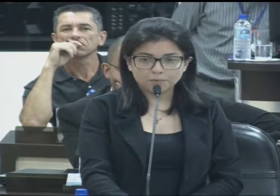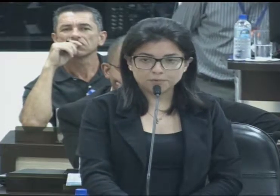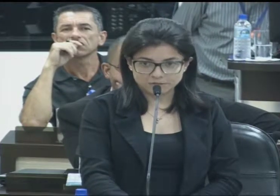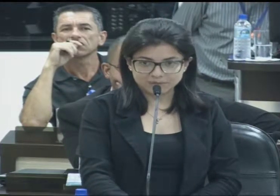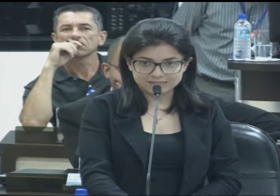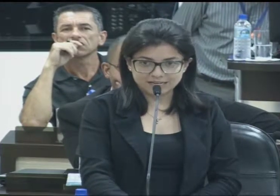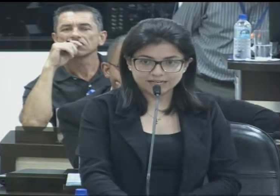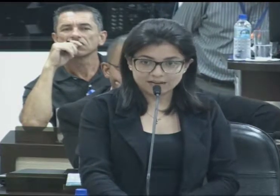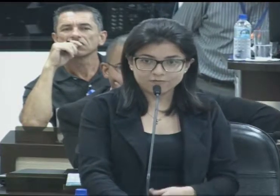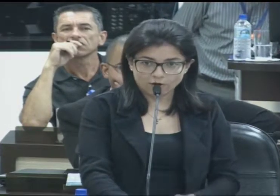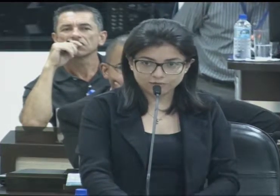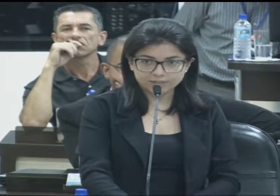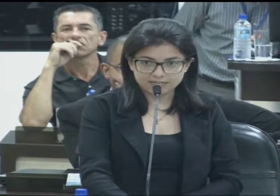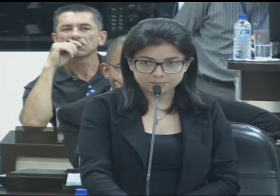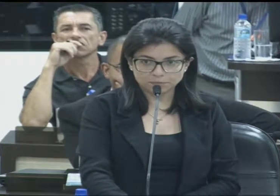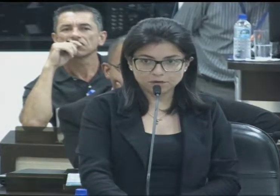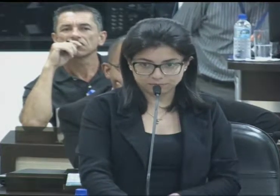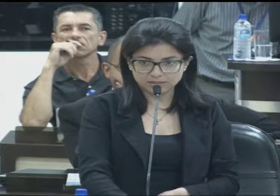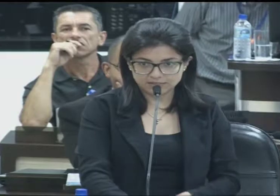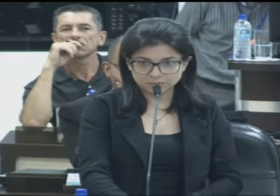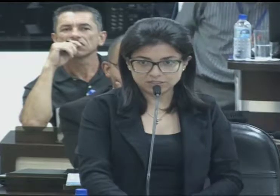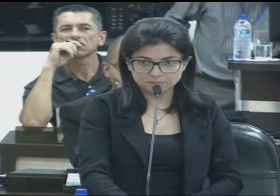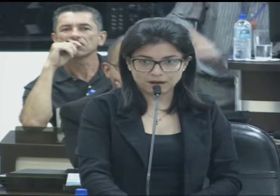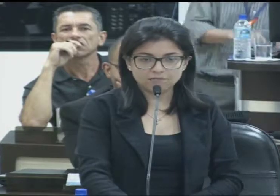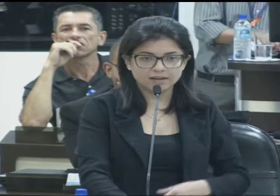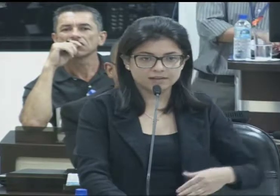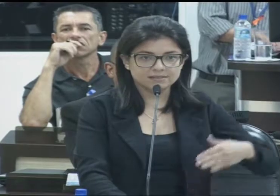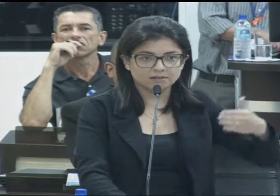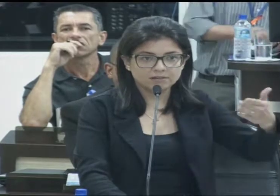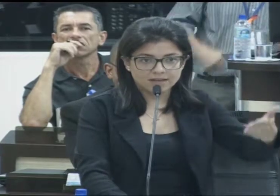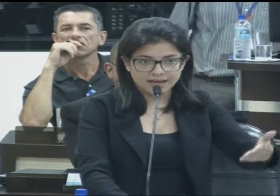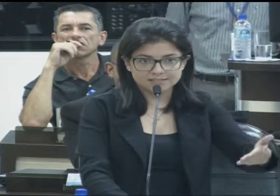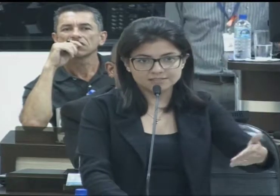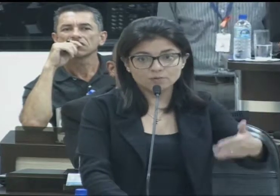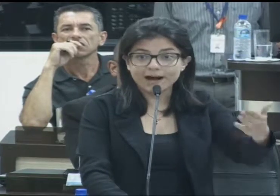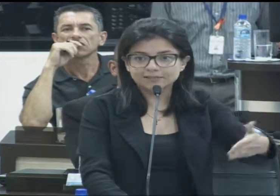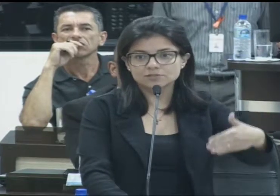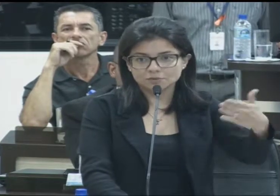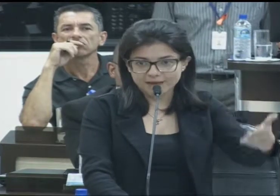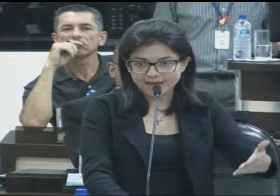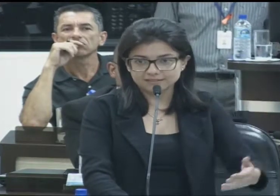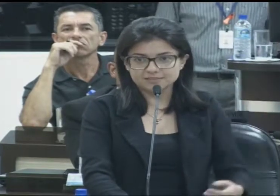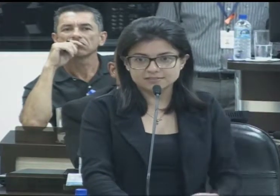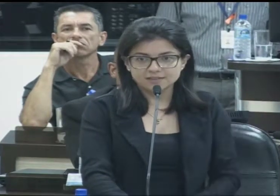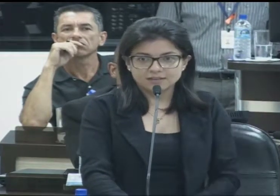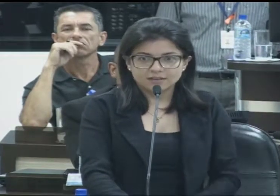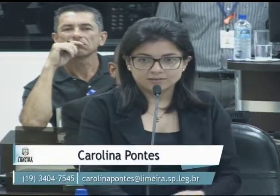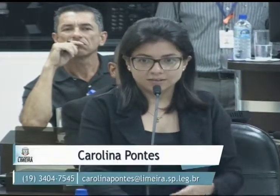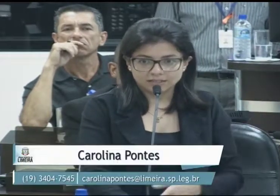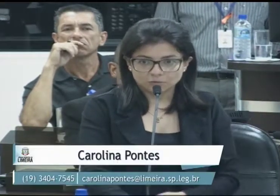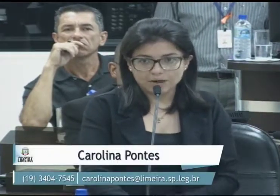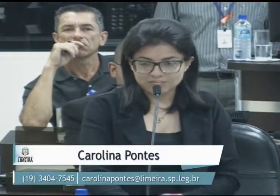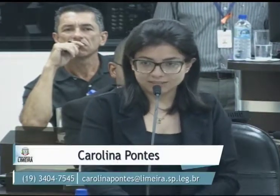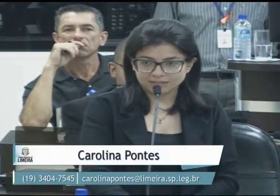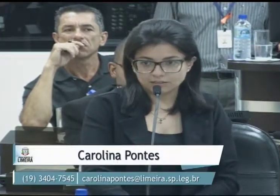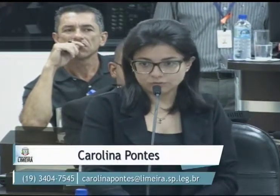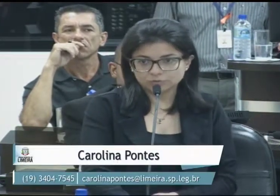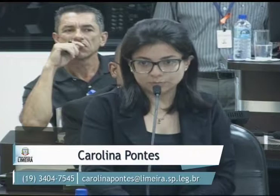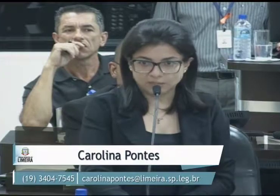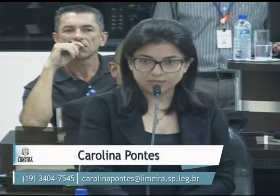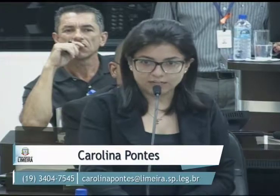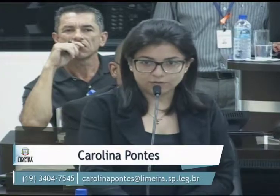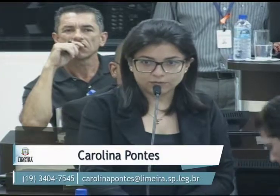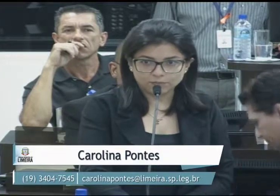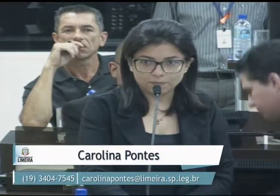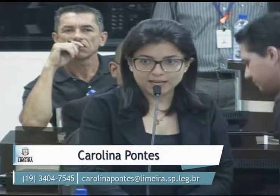para um compromisso em Brasília que envolve o interesse público e o interesse municipal com relação às quadras cobertas, com uma agenda junto